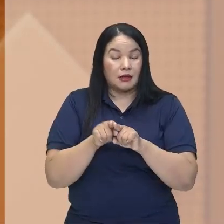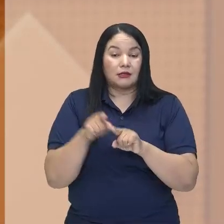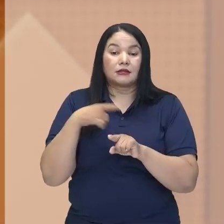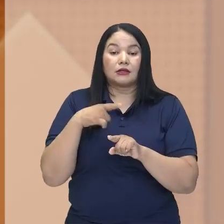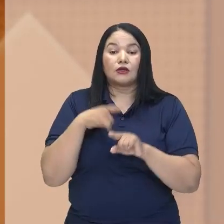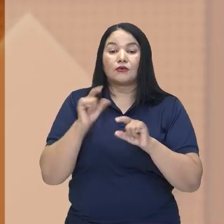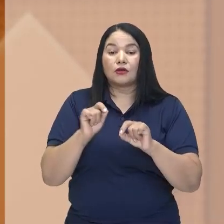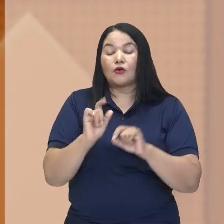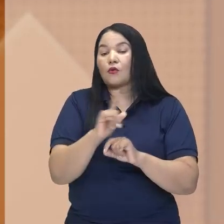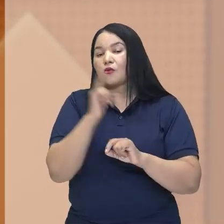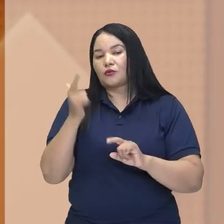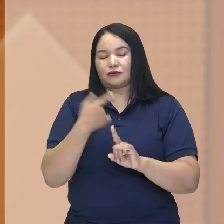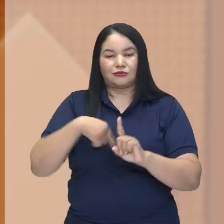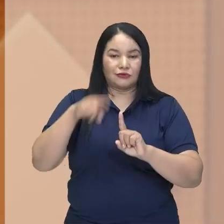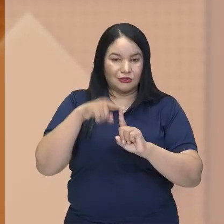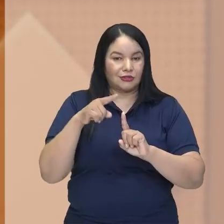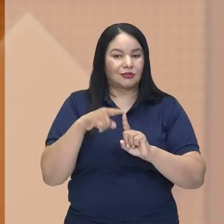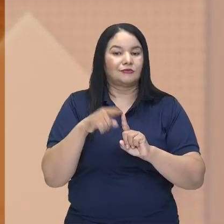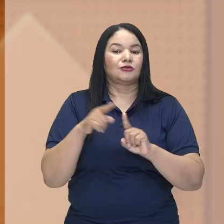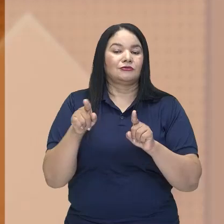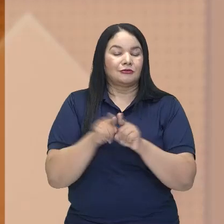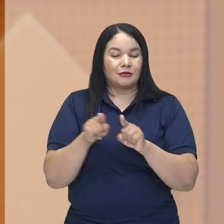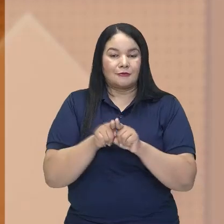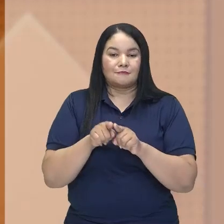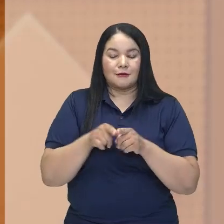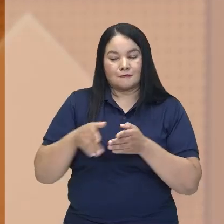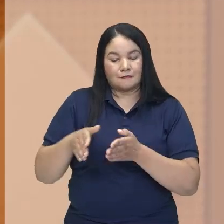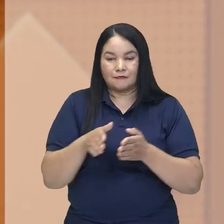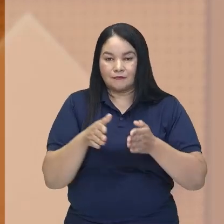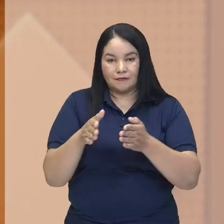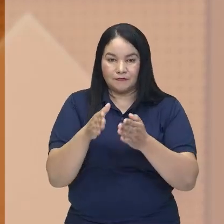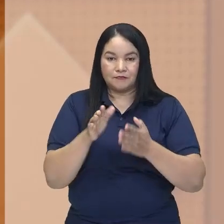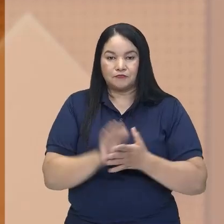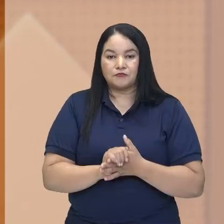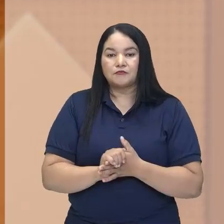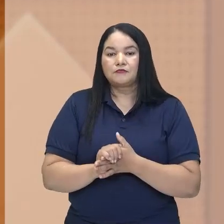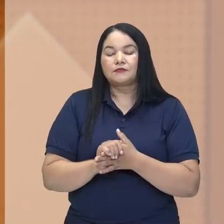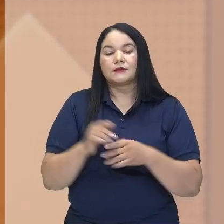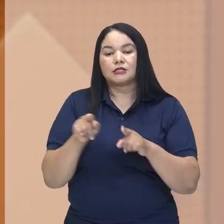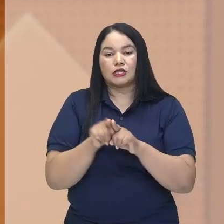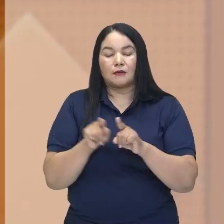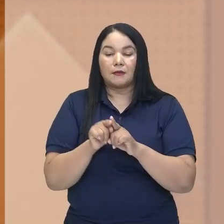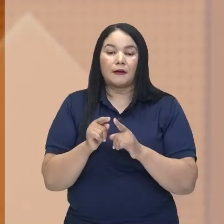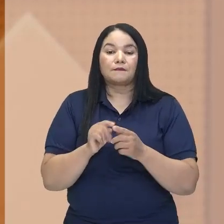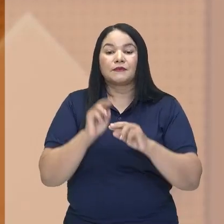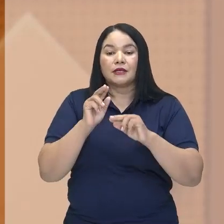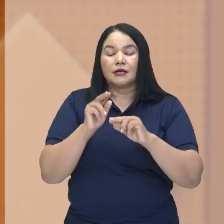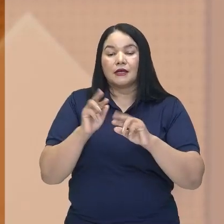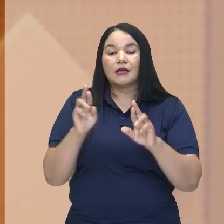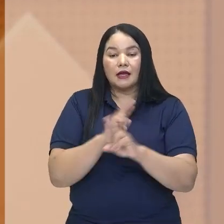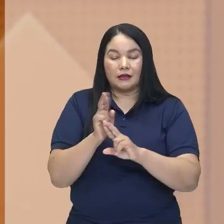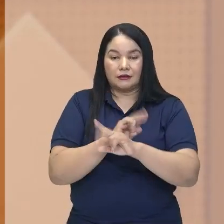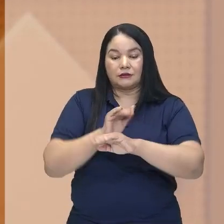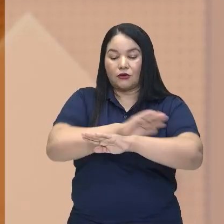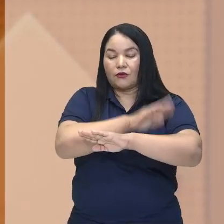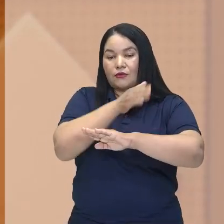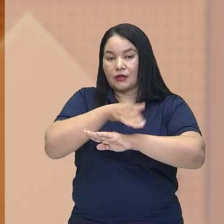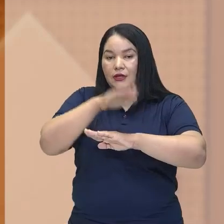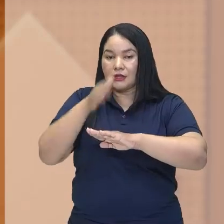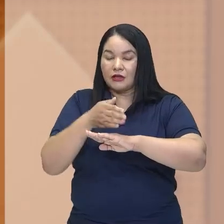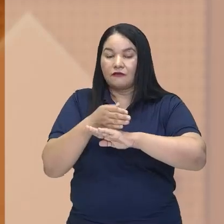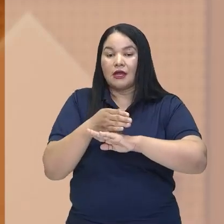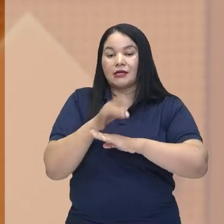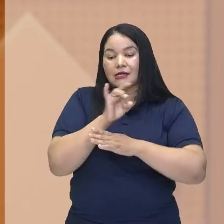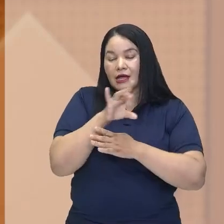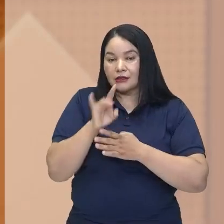as outras formas, né, de foz desse relevo que vai compor aí cada uma das bacias